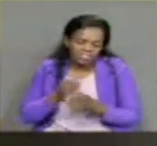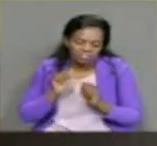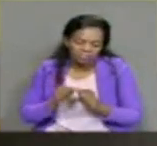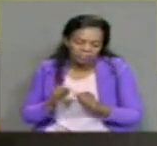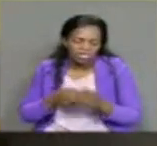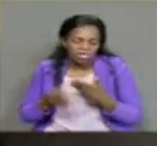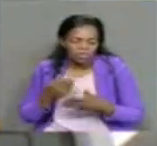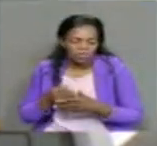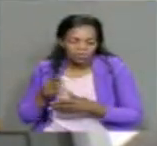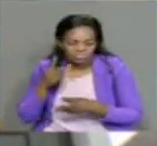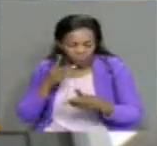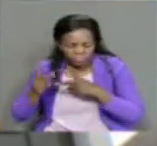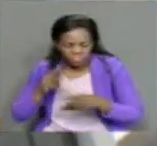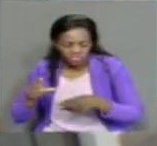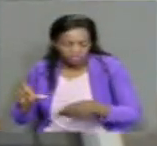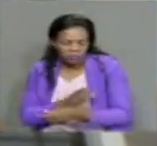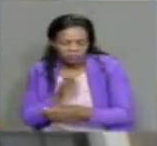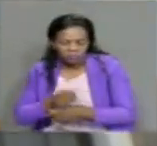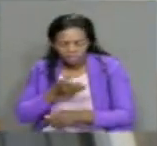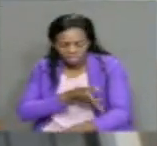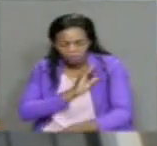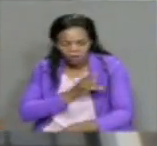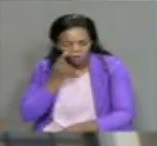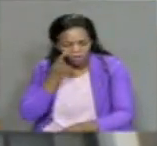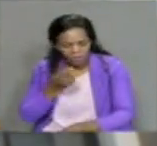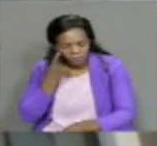escolheu a cidade de vida para desfrutar dos seus